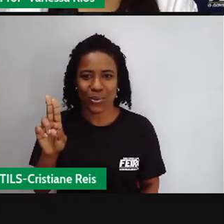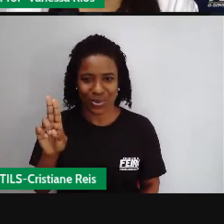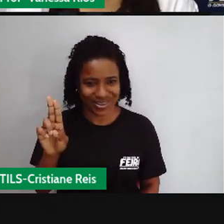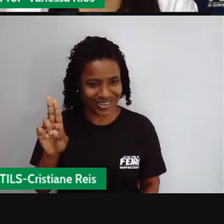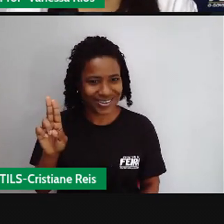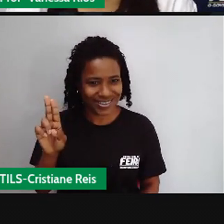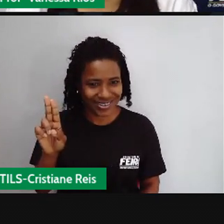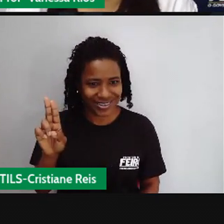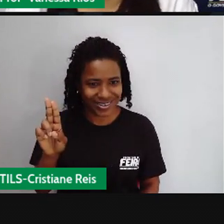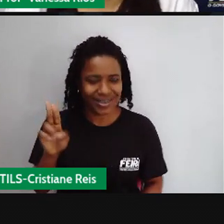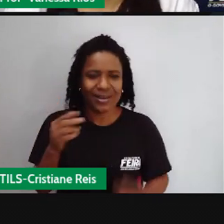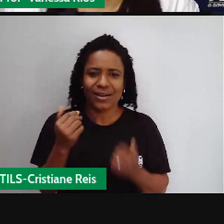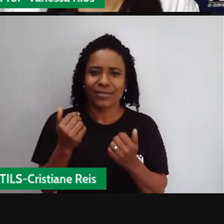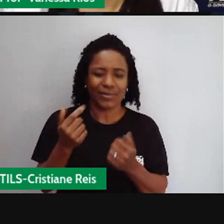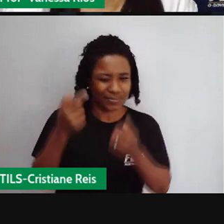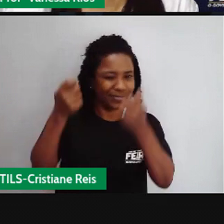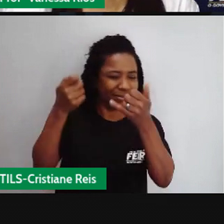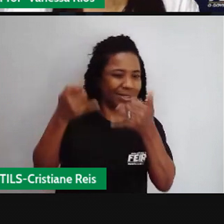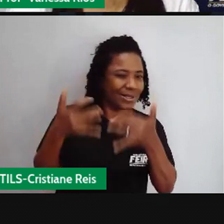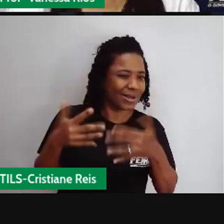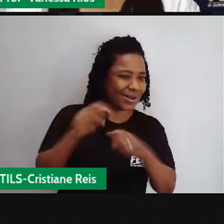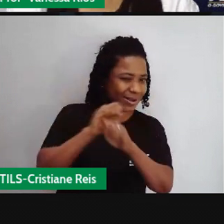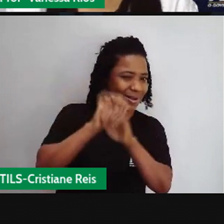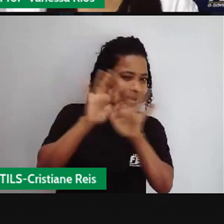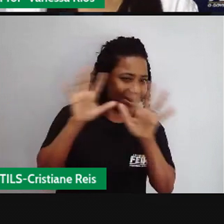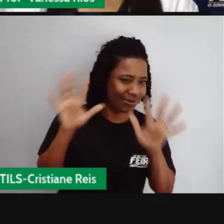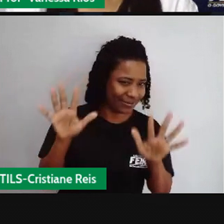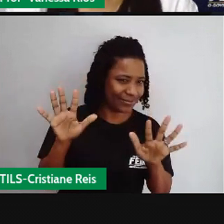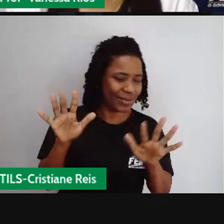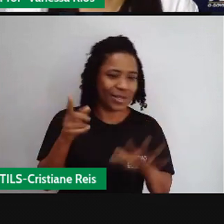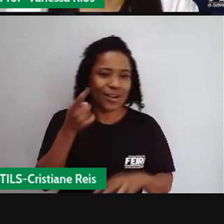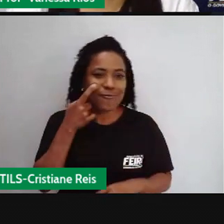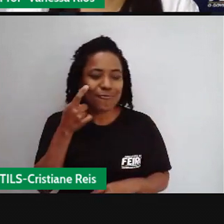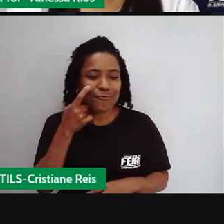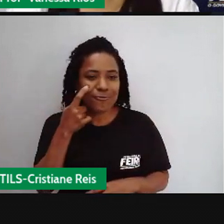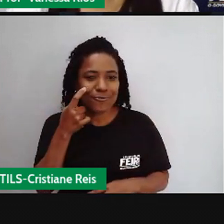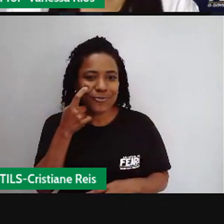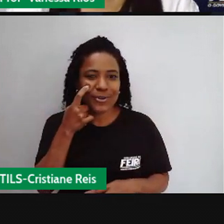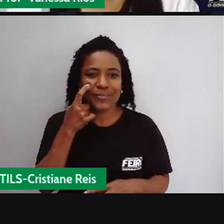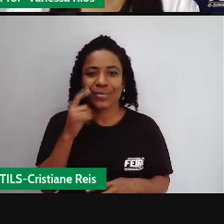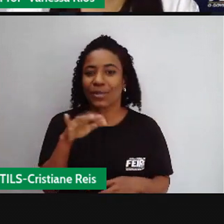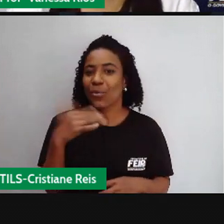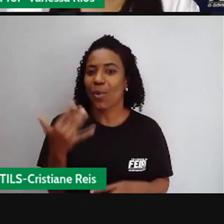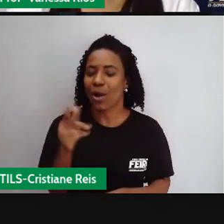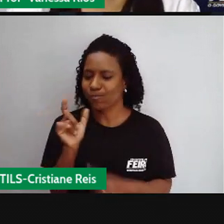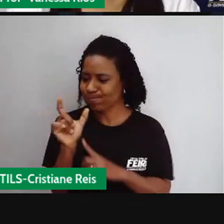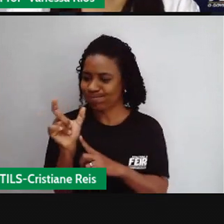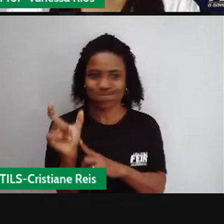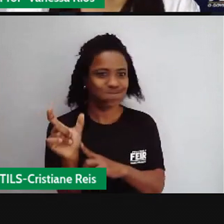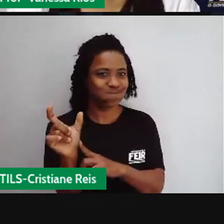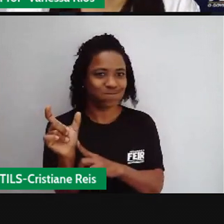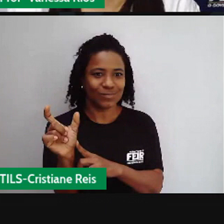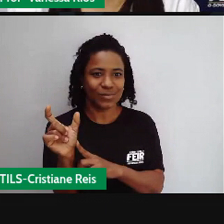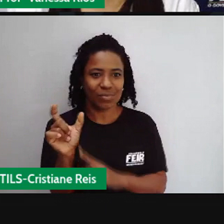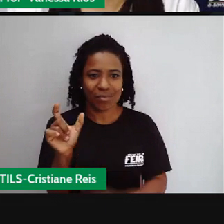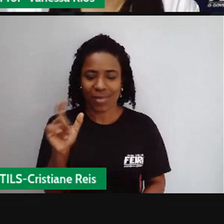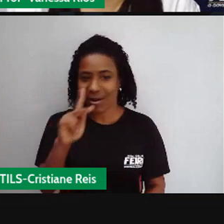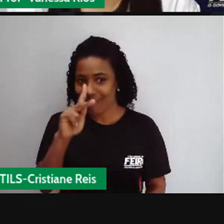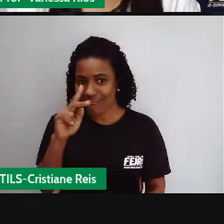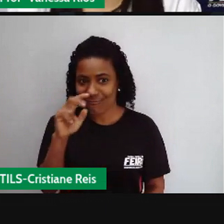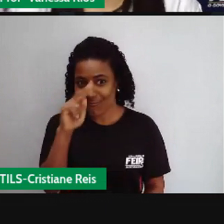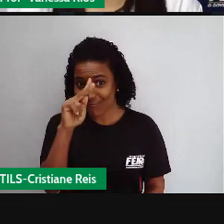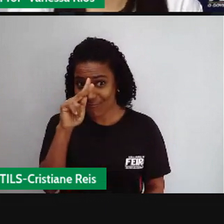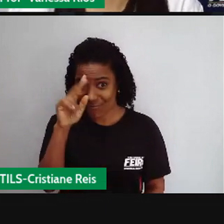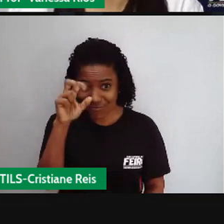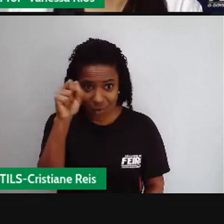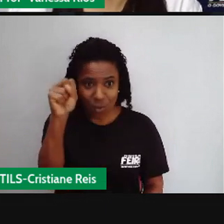essa situação? Vamos lá identificar primeiro qual é a sílaba tônica. A Pro já deu uma dica, né? Eu vou falar ouro como